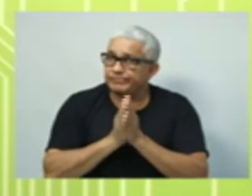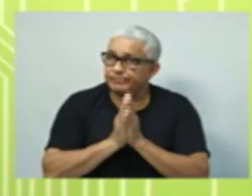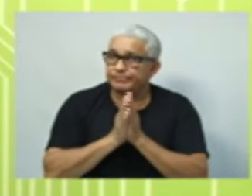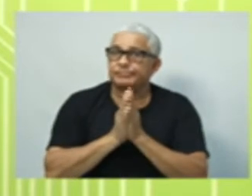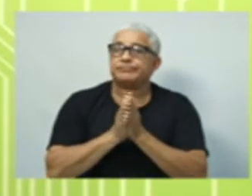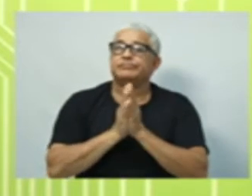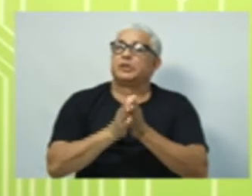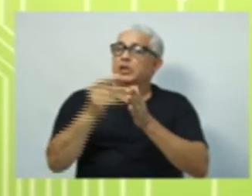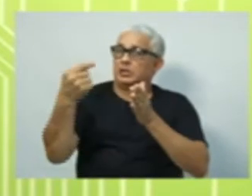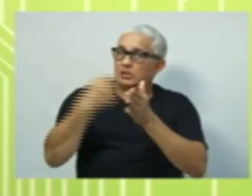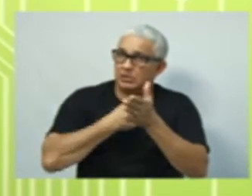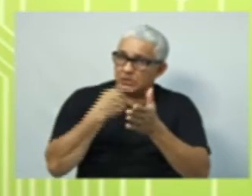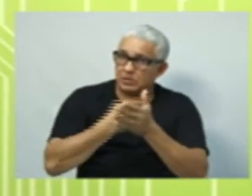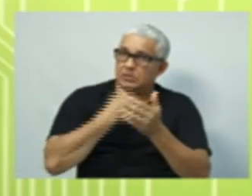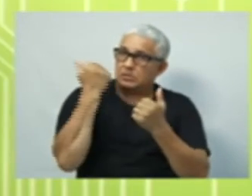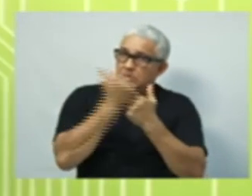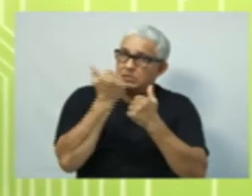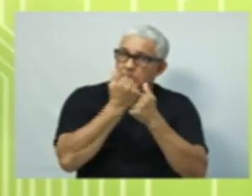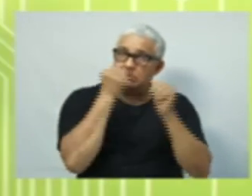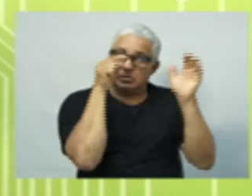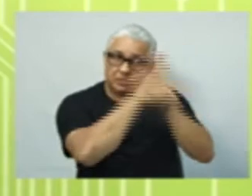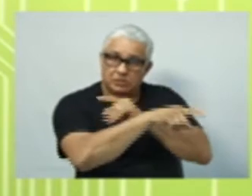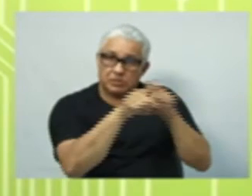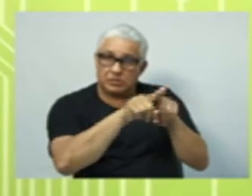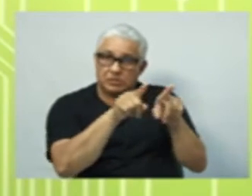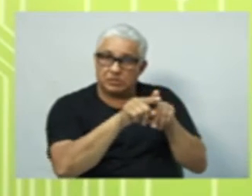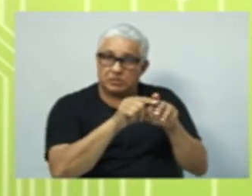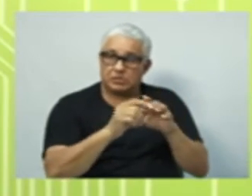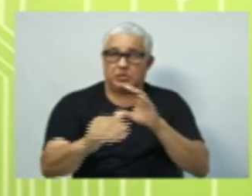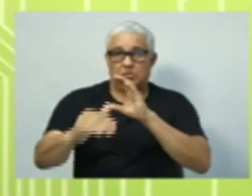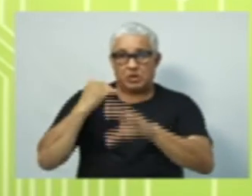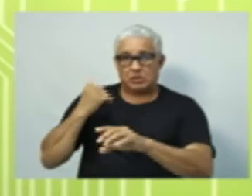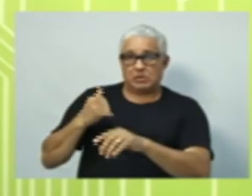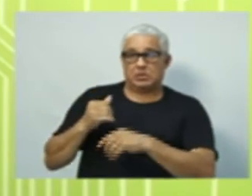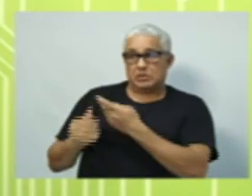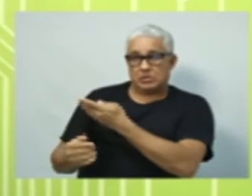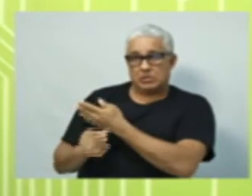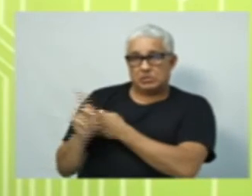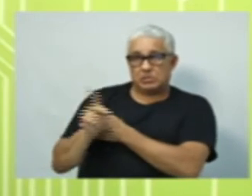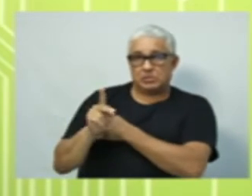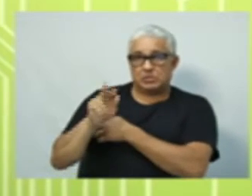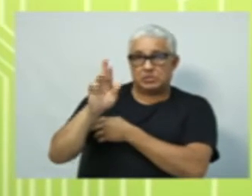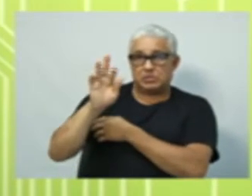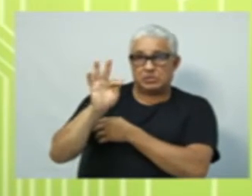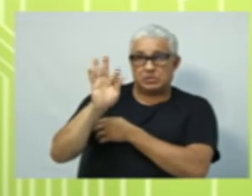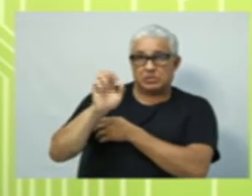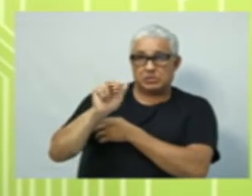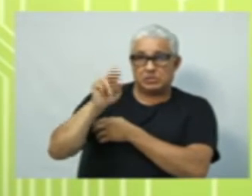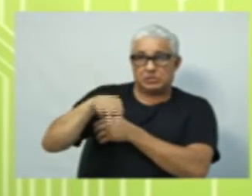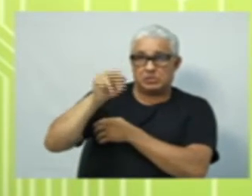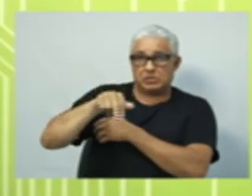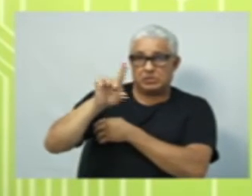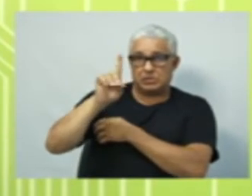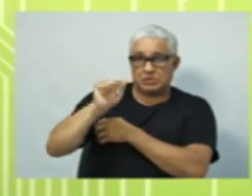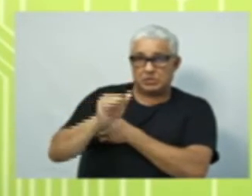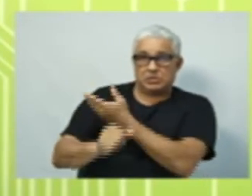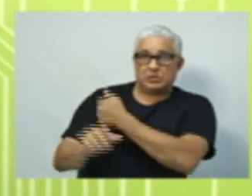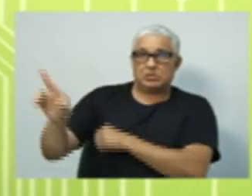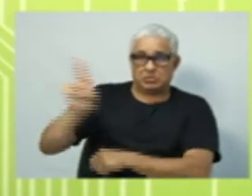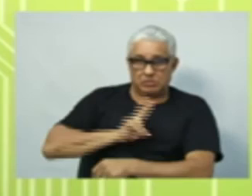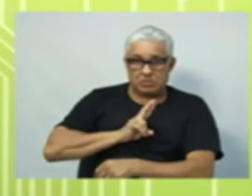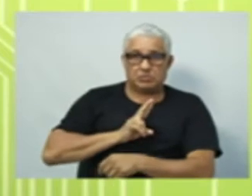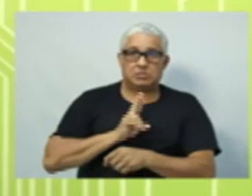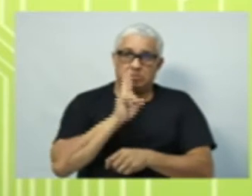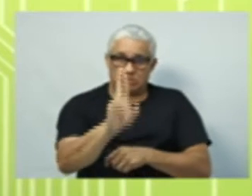seus tutores presenciais e passem para a postura fernando pessoa fernando atrás a gente discutir um pouco mais sobre algum assunto que gere